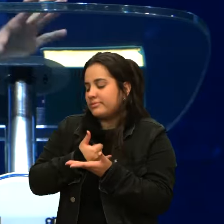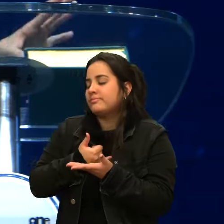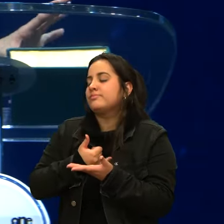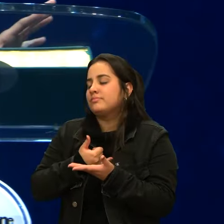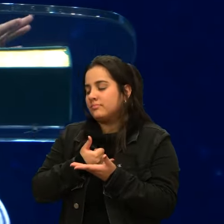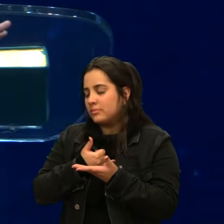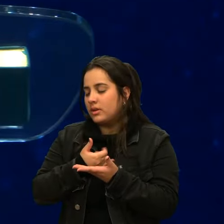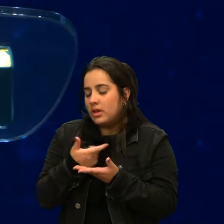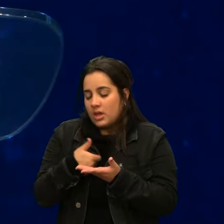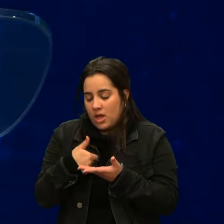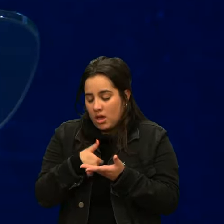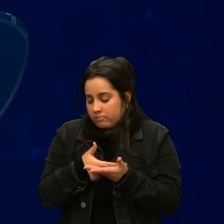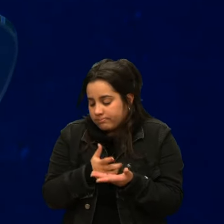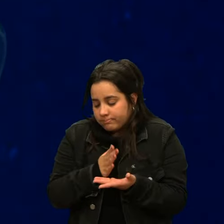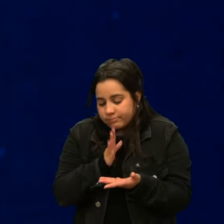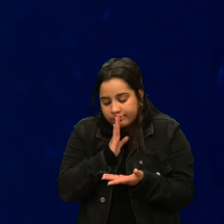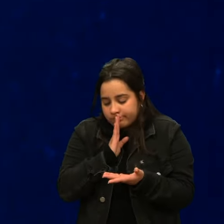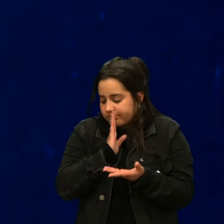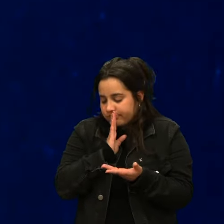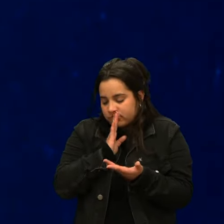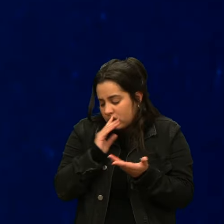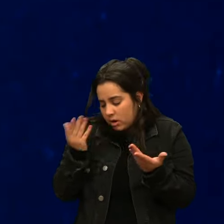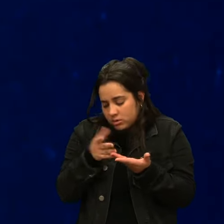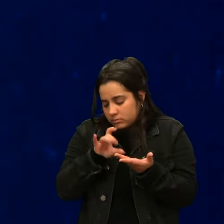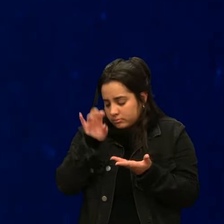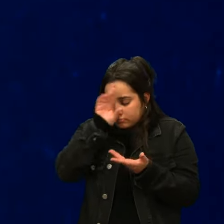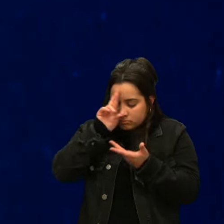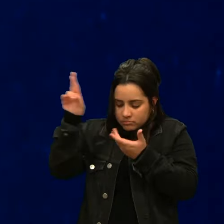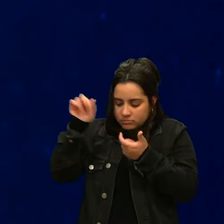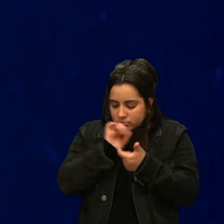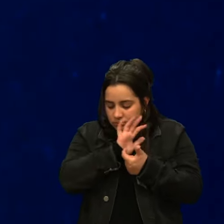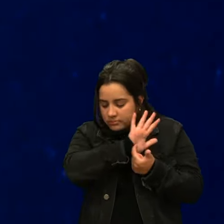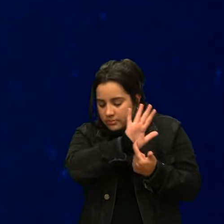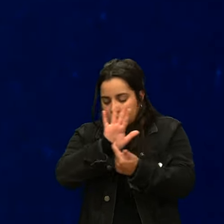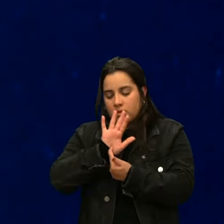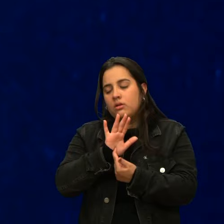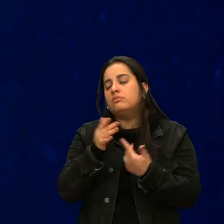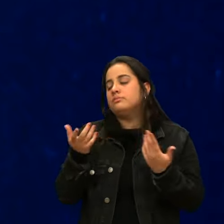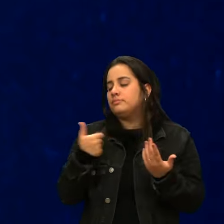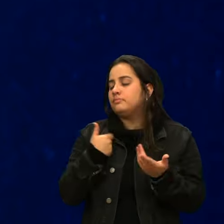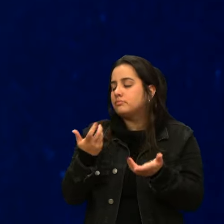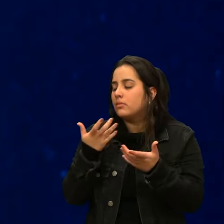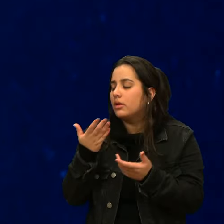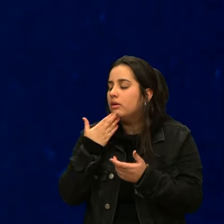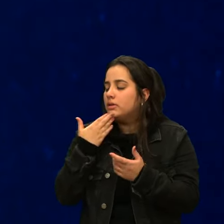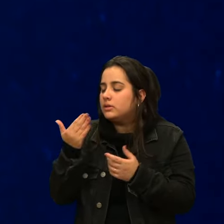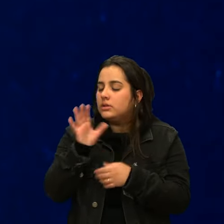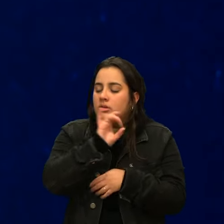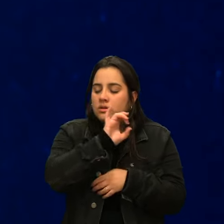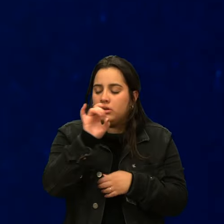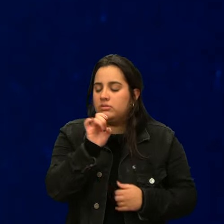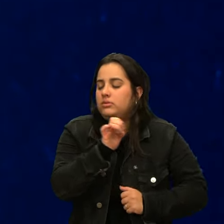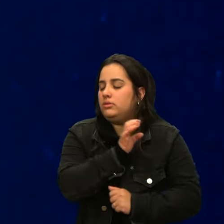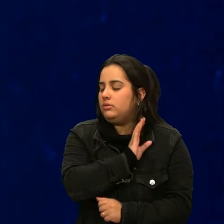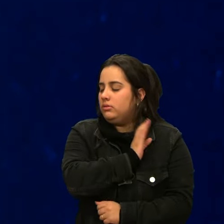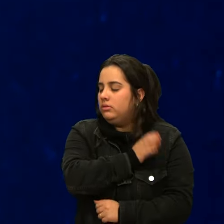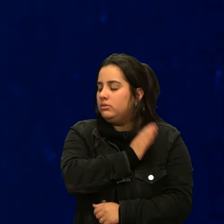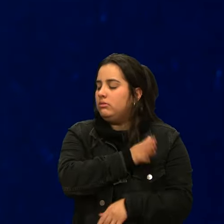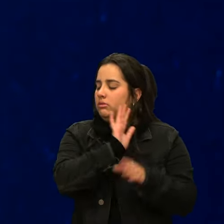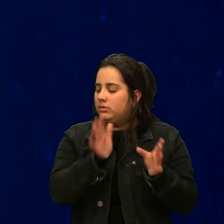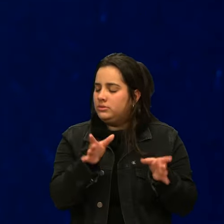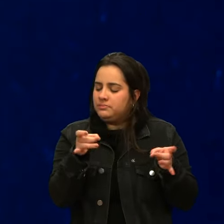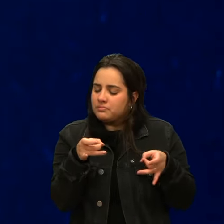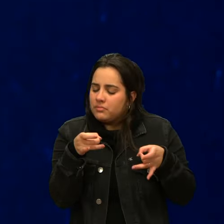eu me cale nesse lugar, Deus, e só o Senhor fale aqui, Deus. Pai, eu quero te pedir para que cada coração esteja pronto, Deus,